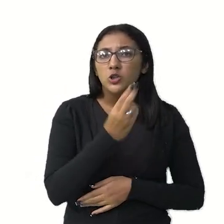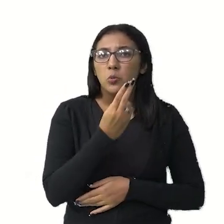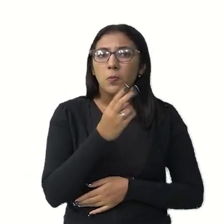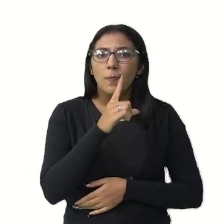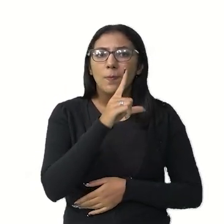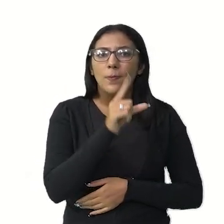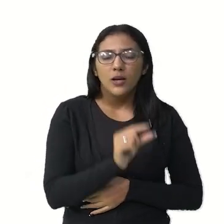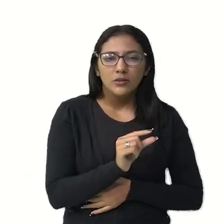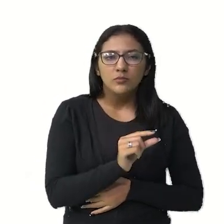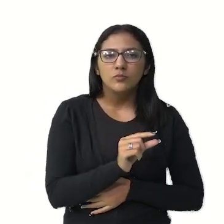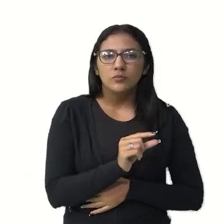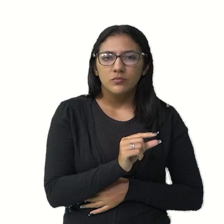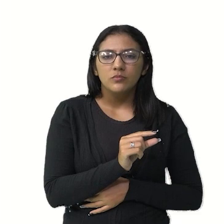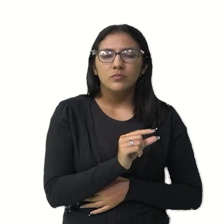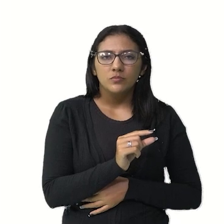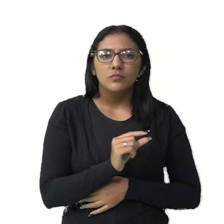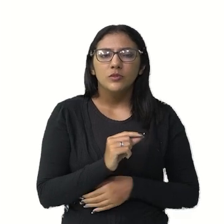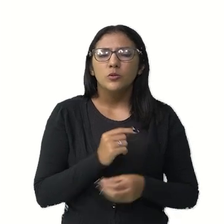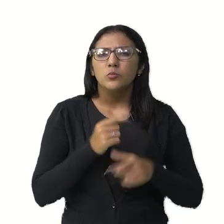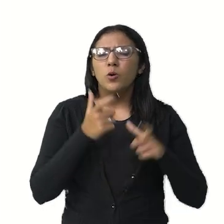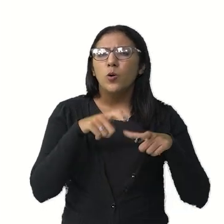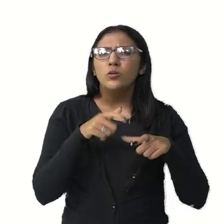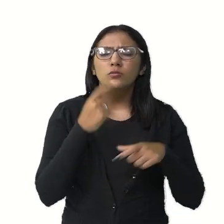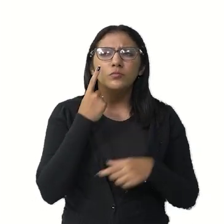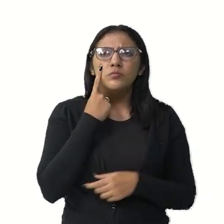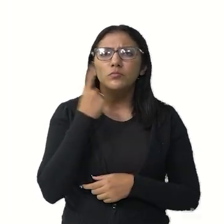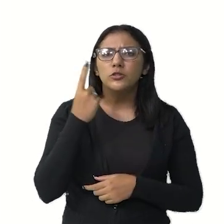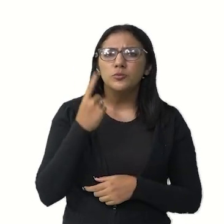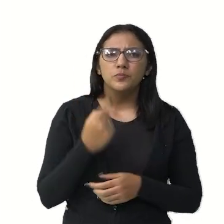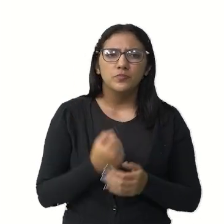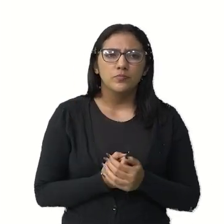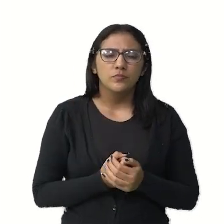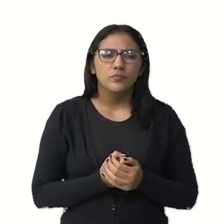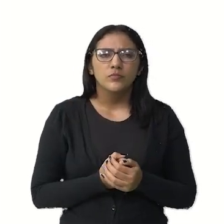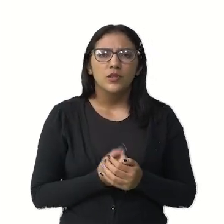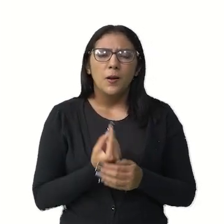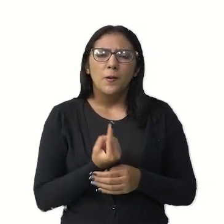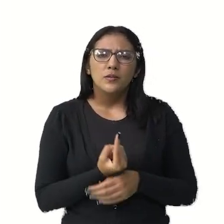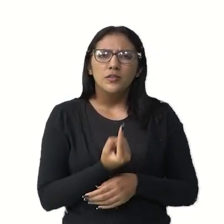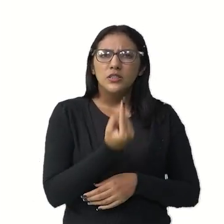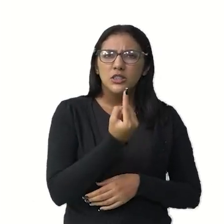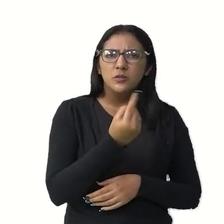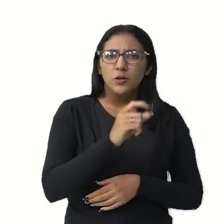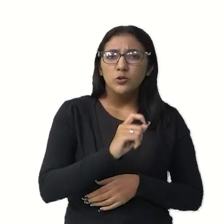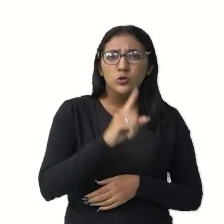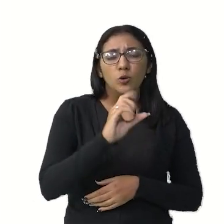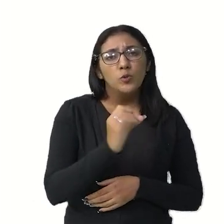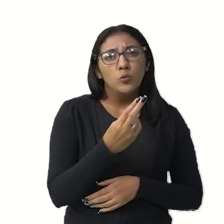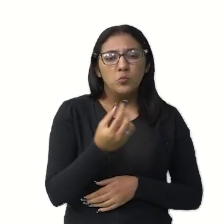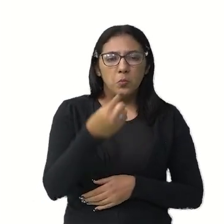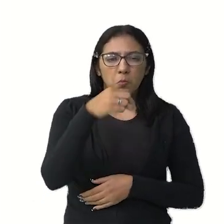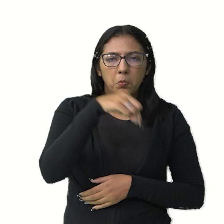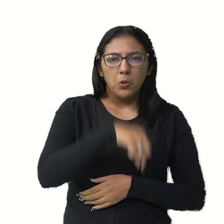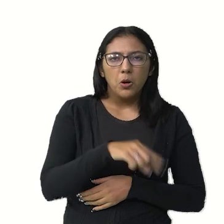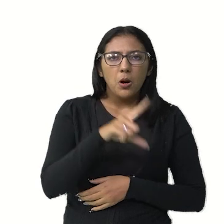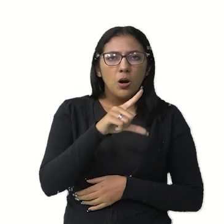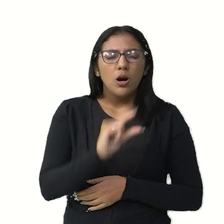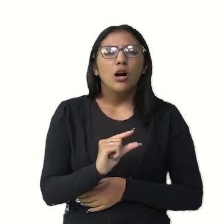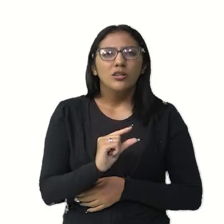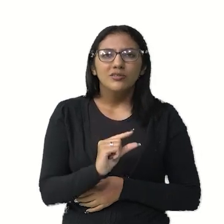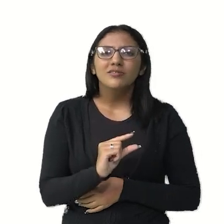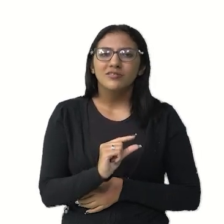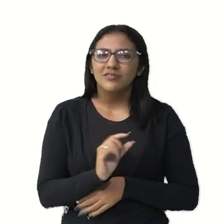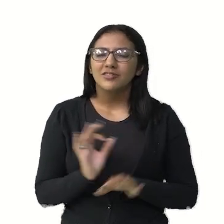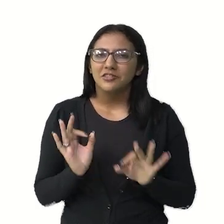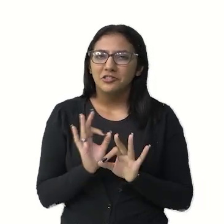também? Tá? Para onde vai essa seta? Será que se trabalhando menos se ganha mais? É isso que vai acontecer? Com certeza não,